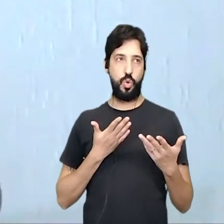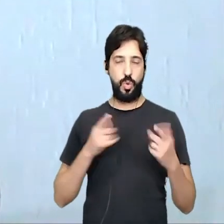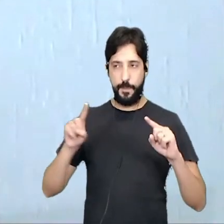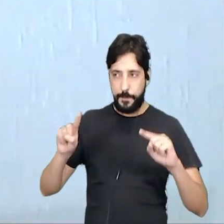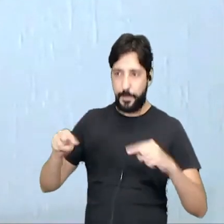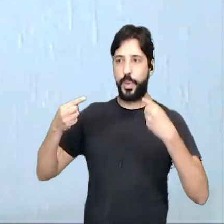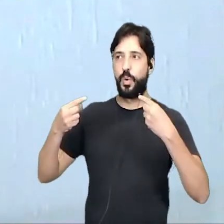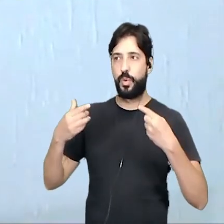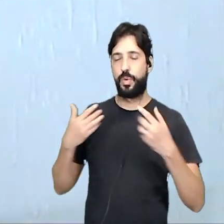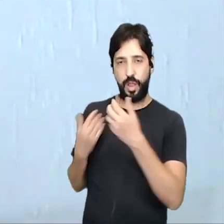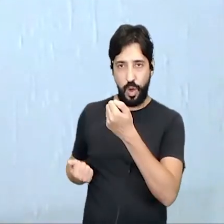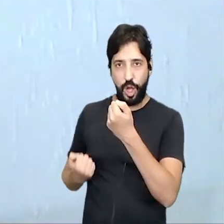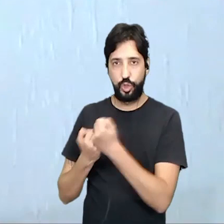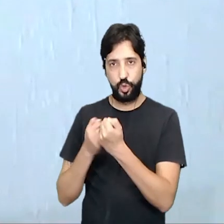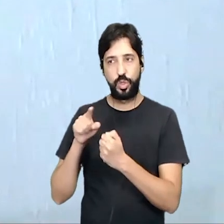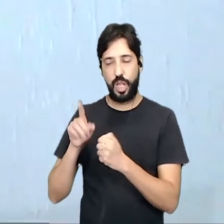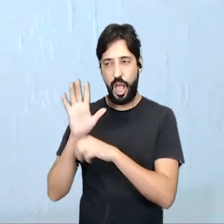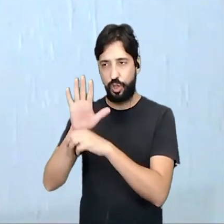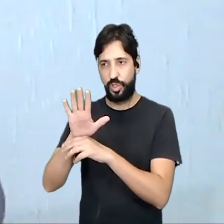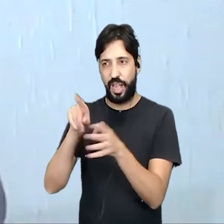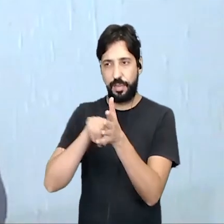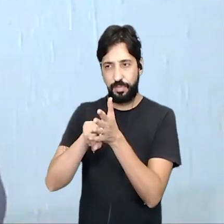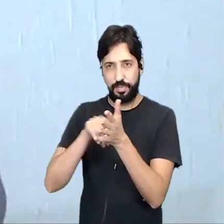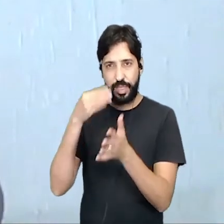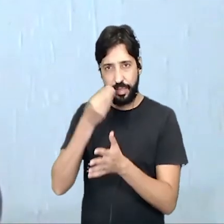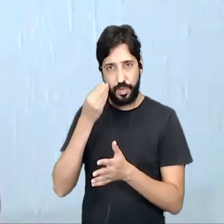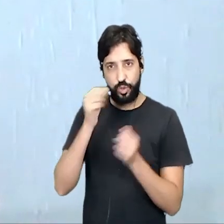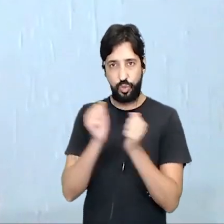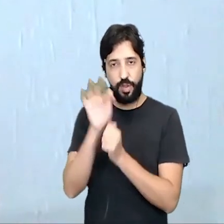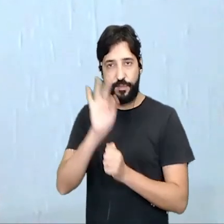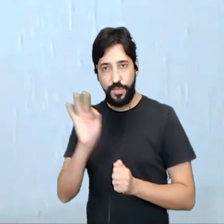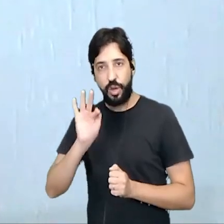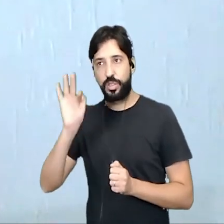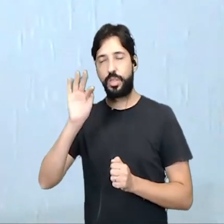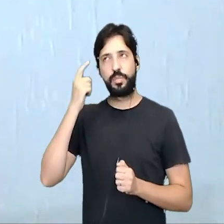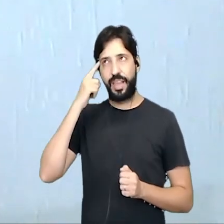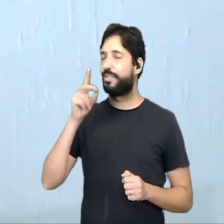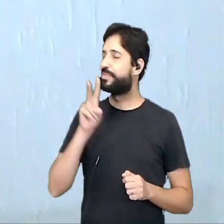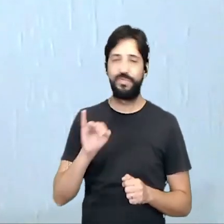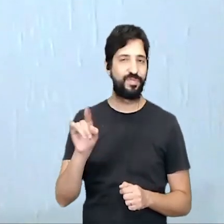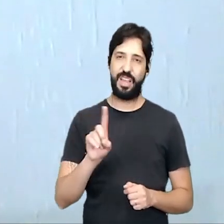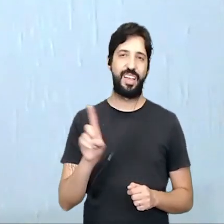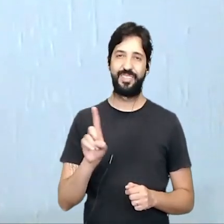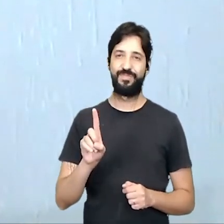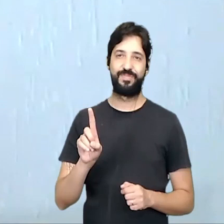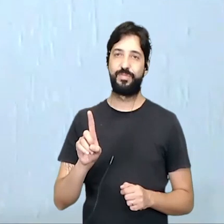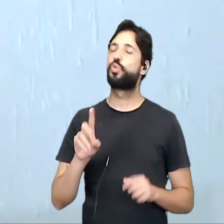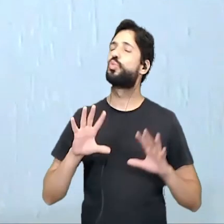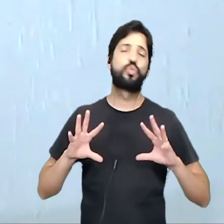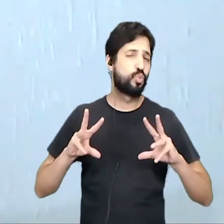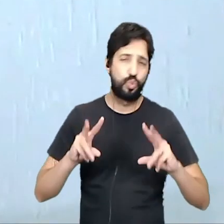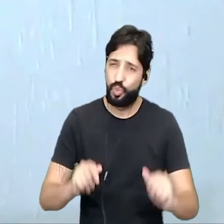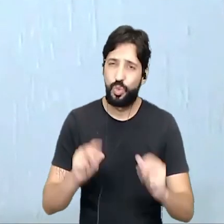fui provocado a fazer uma colaboração aí com uma experiência de pesquisa junto com universidades, não vai